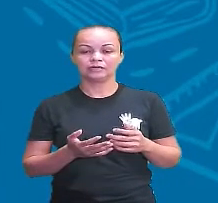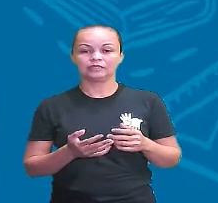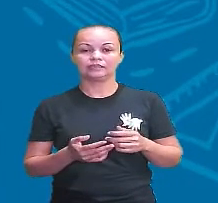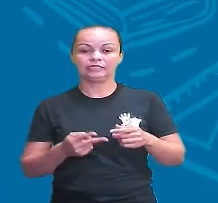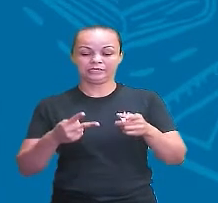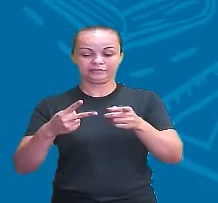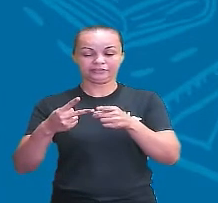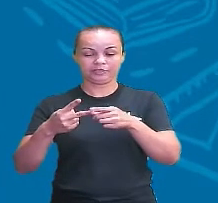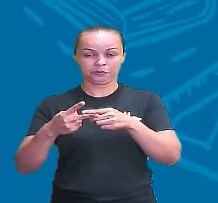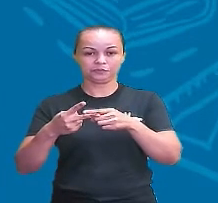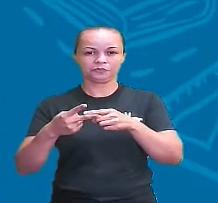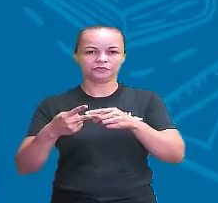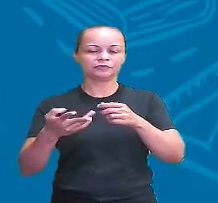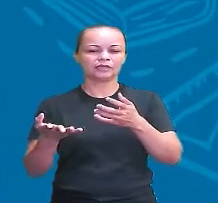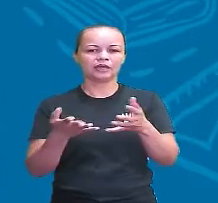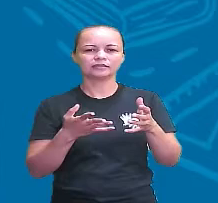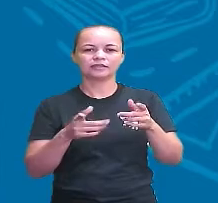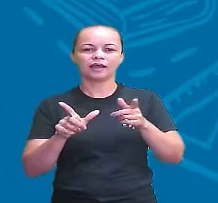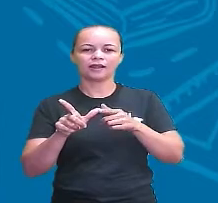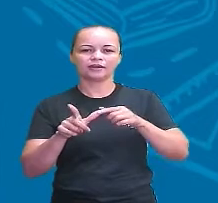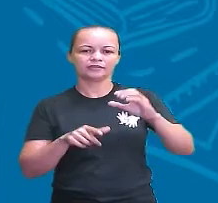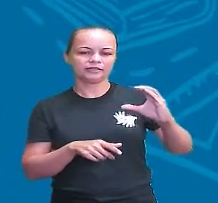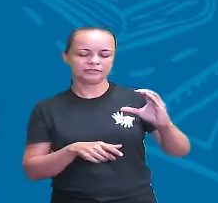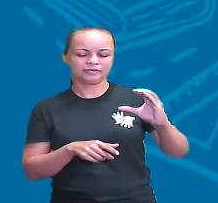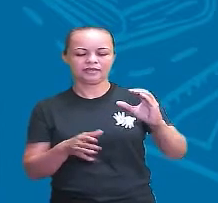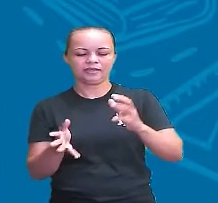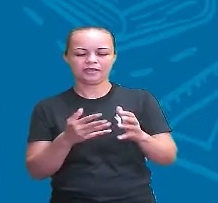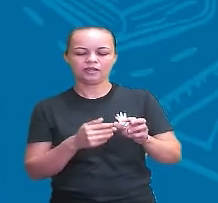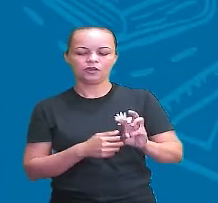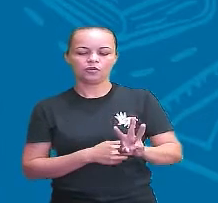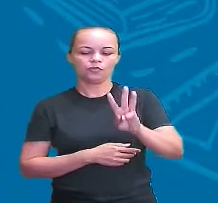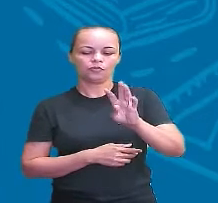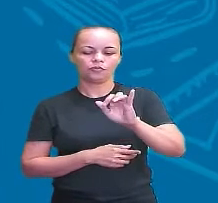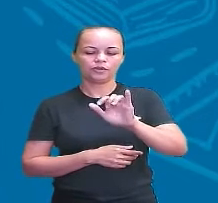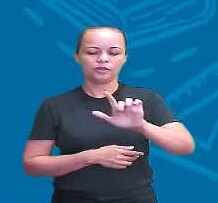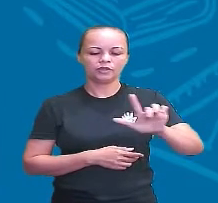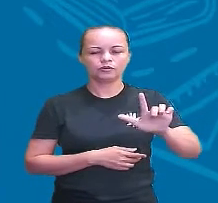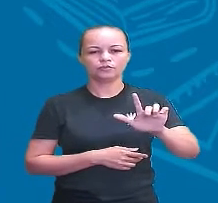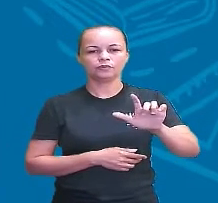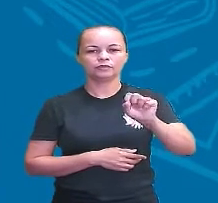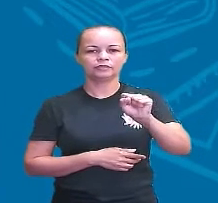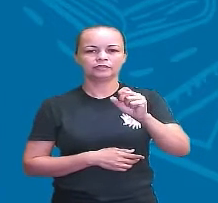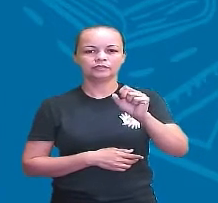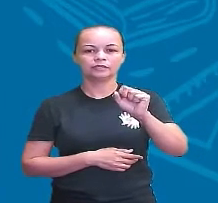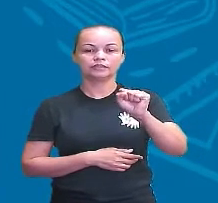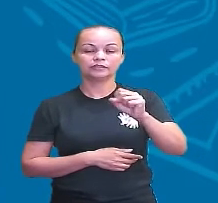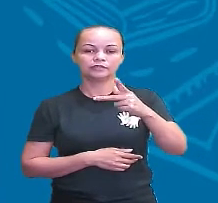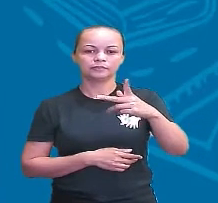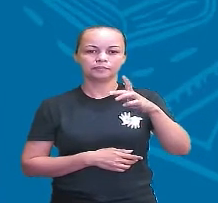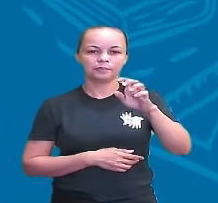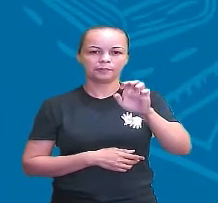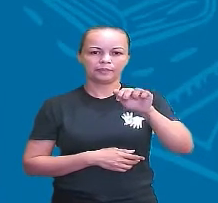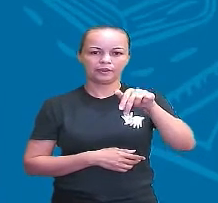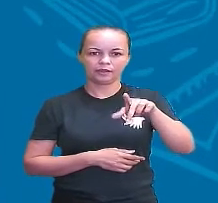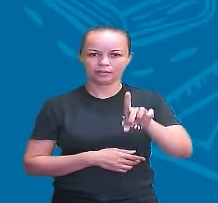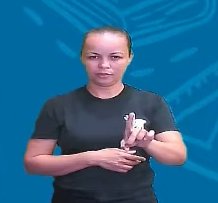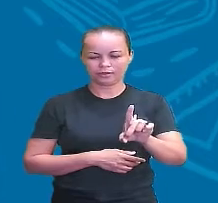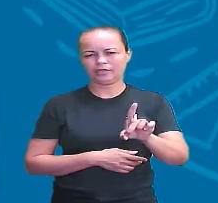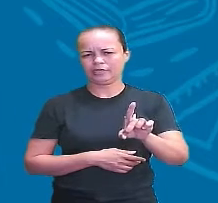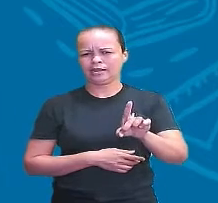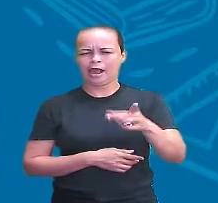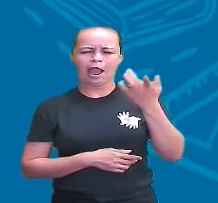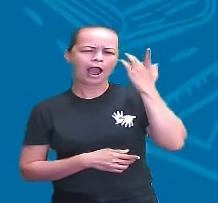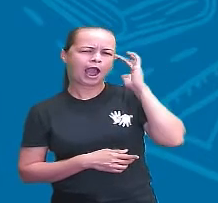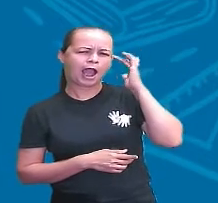na segunda questão, a letra C, will spend. Por quê? Ela acha, não tem certeza do que vai acontecer. Entendeu?